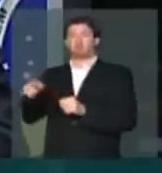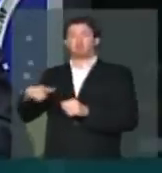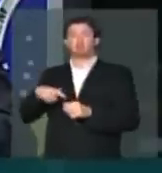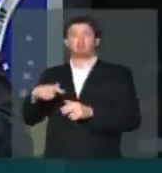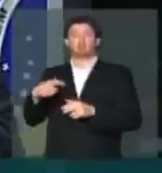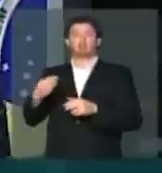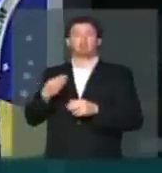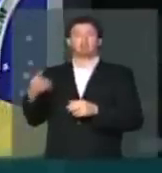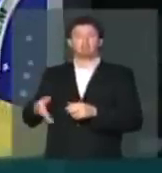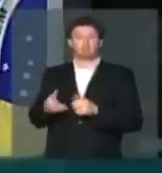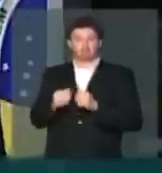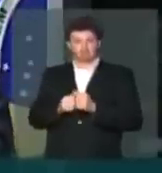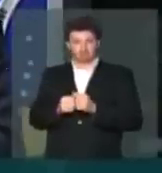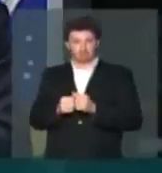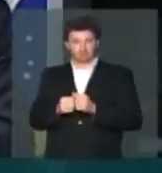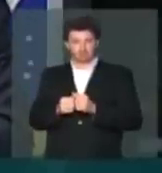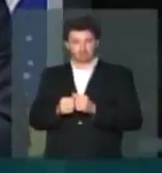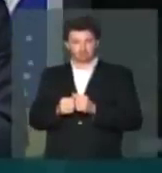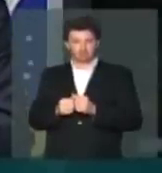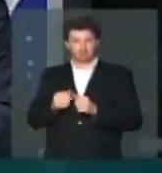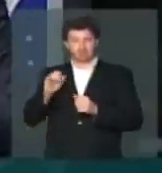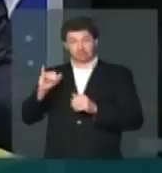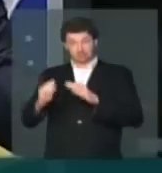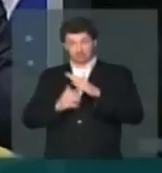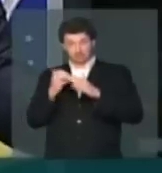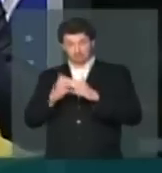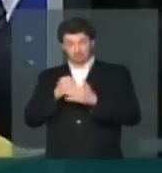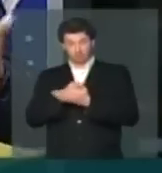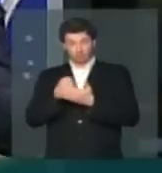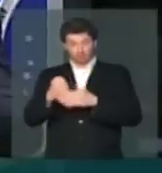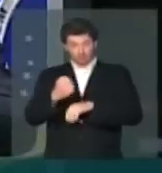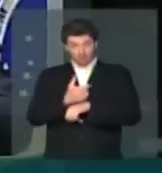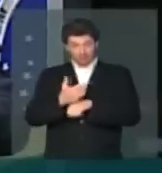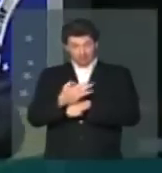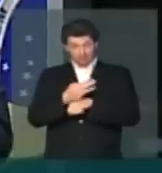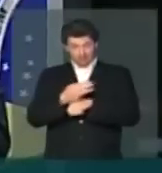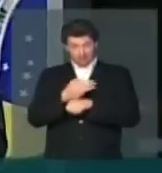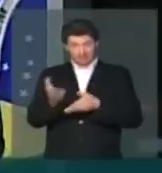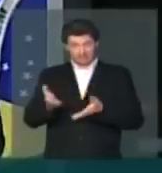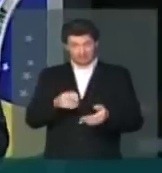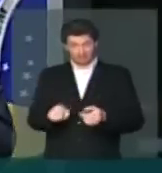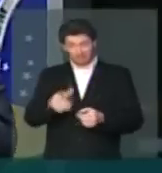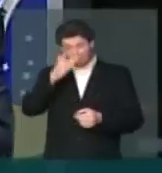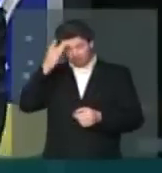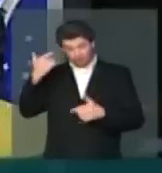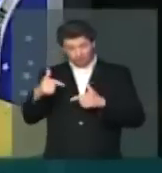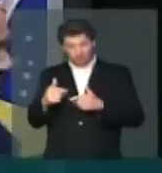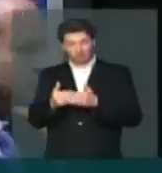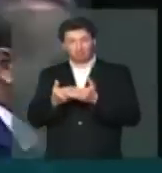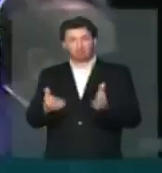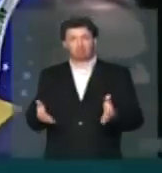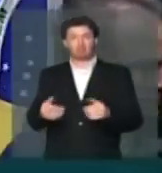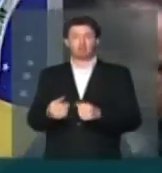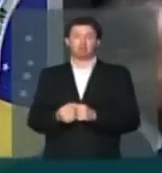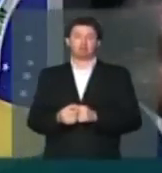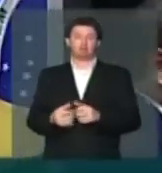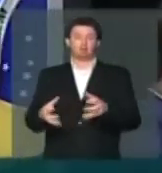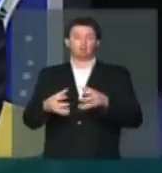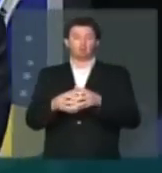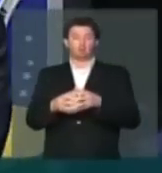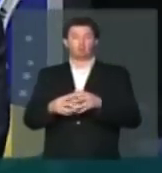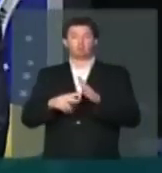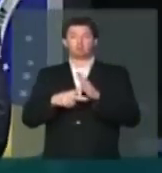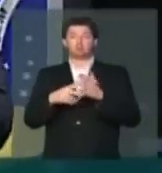pertence. Na medida que uma empresa terceiriza esse serviço, esse trabalhador perde a convenção coletiva do